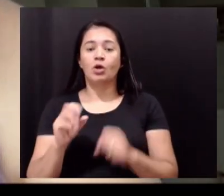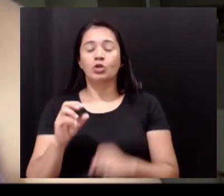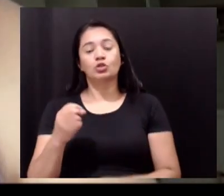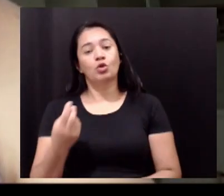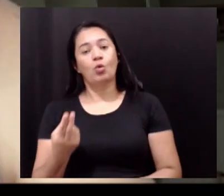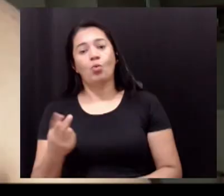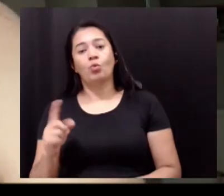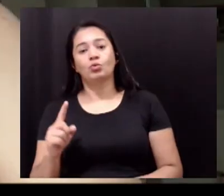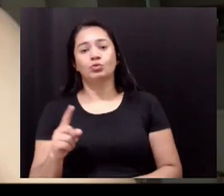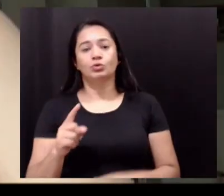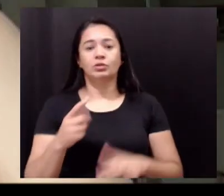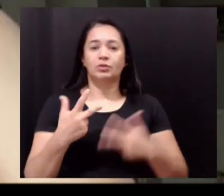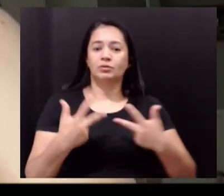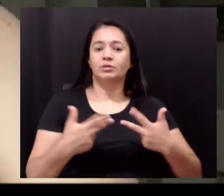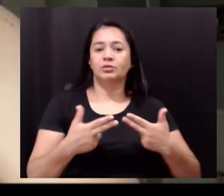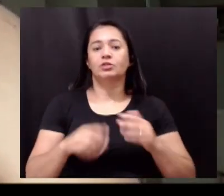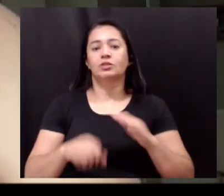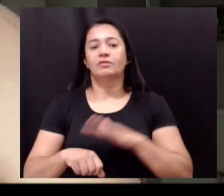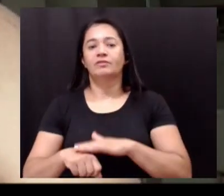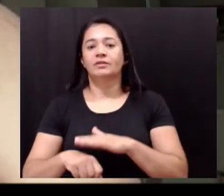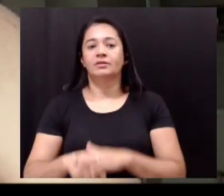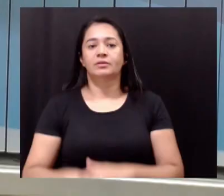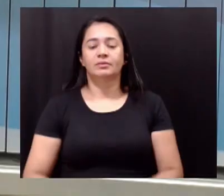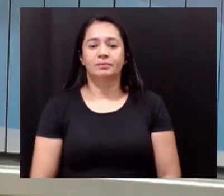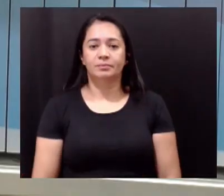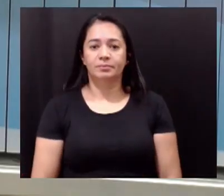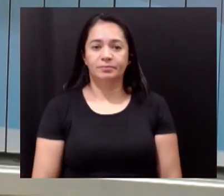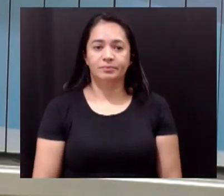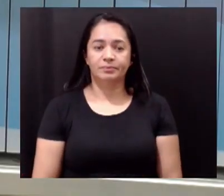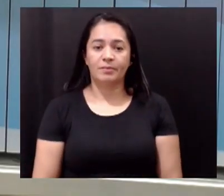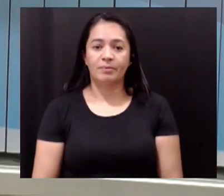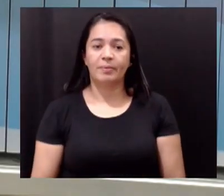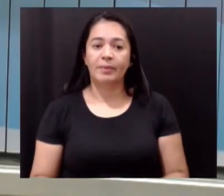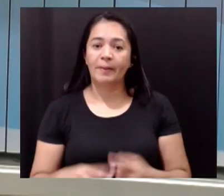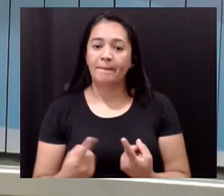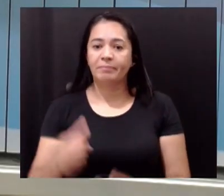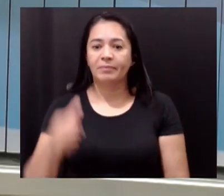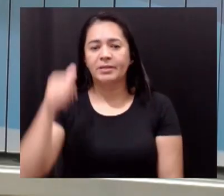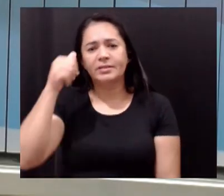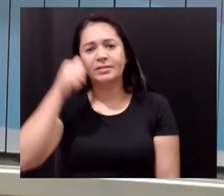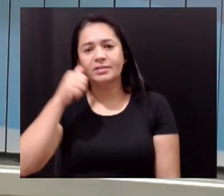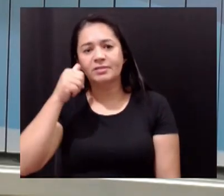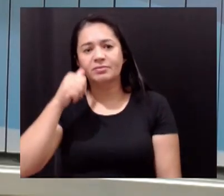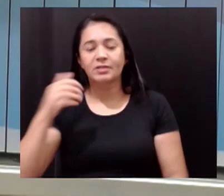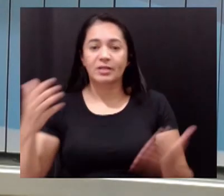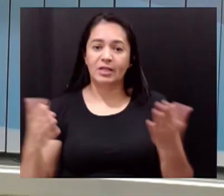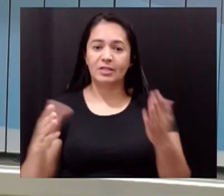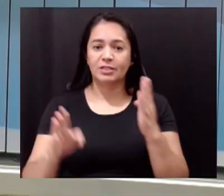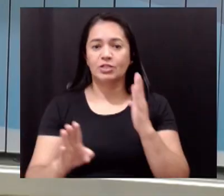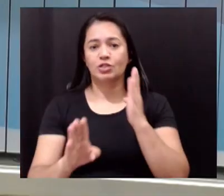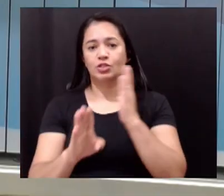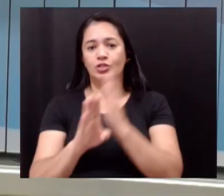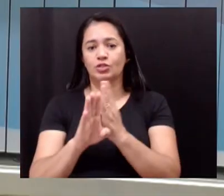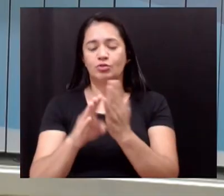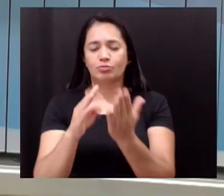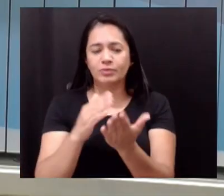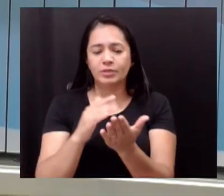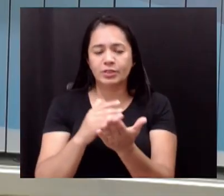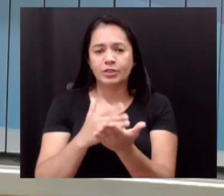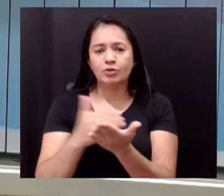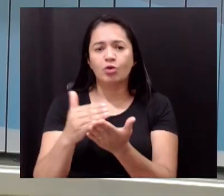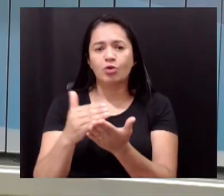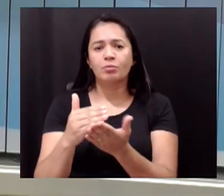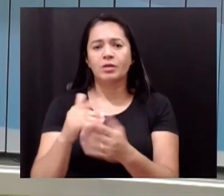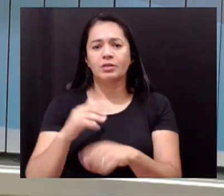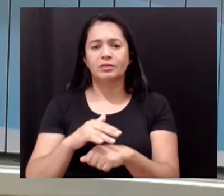cirurgias. E doutora, para essas mulheres que estão aí, descobriram a doença no início, depois elas vão ter que fazer algum